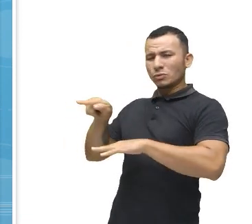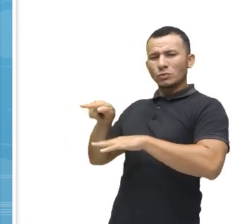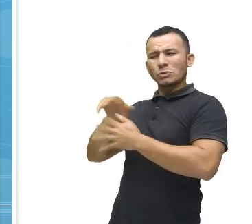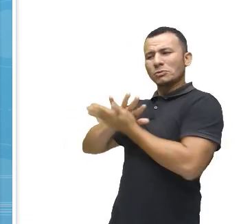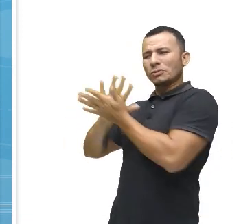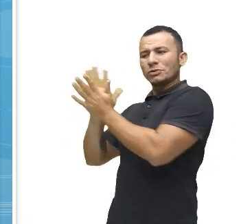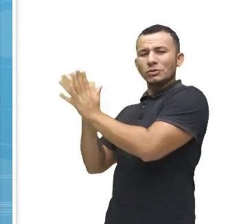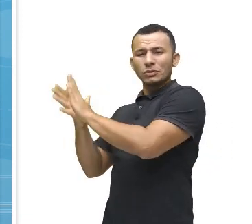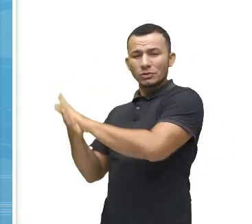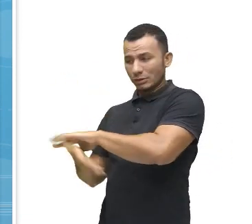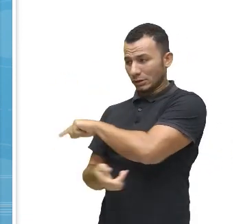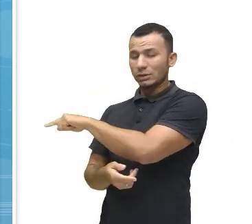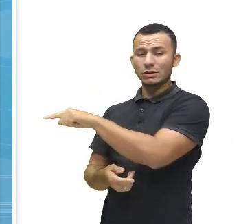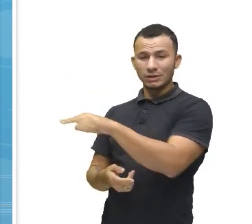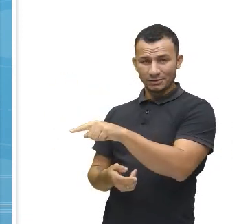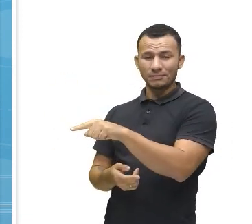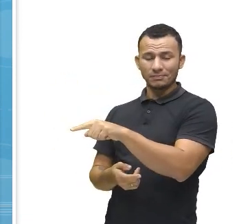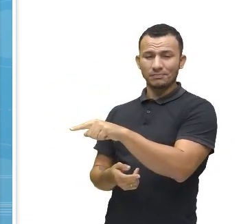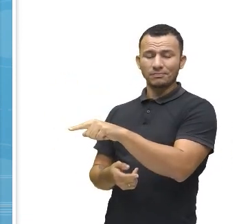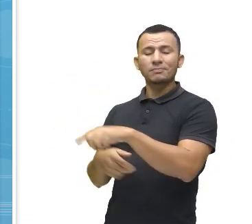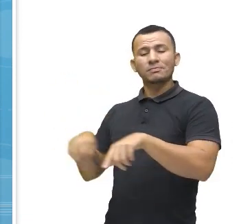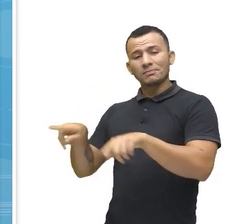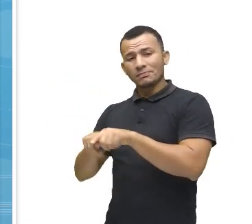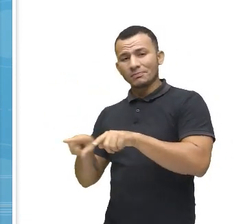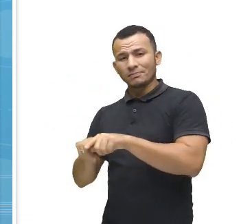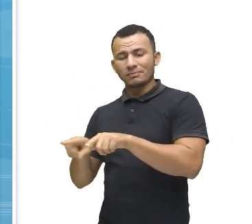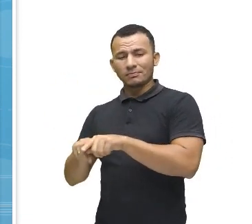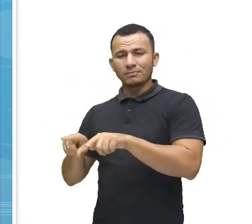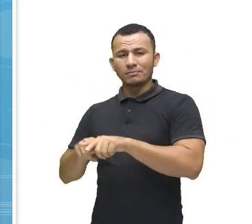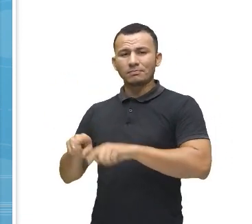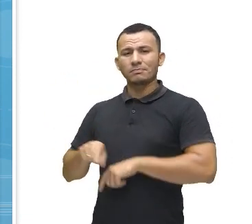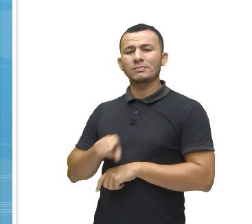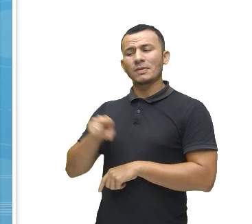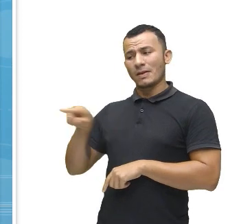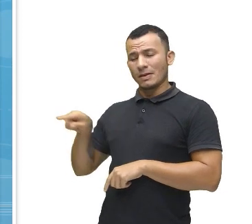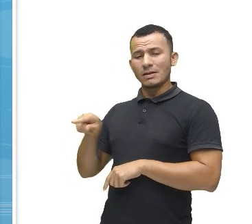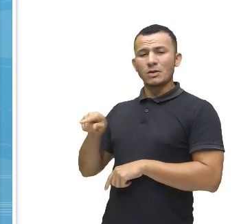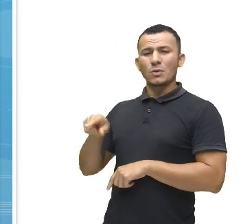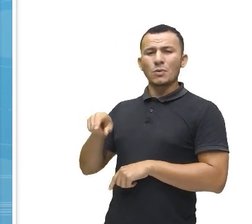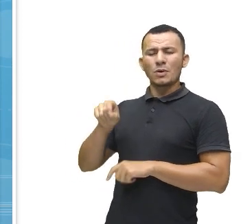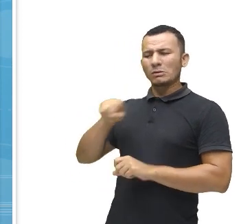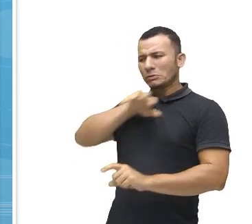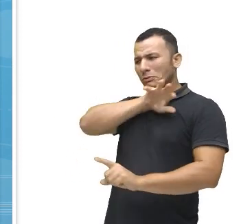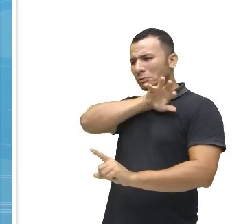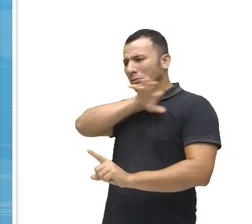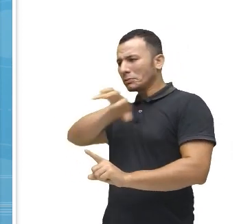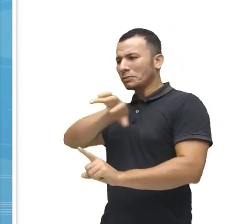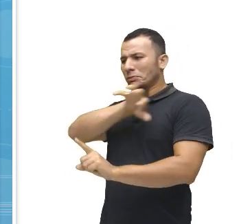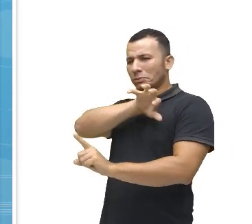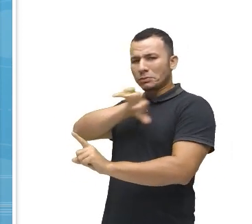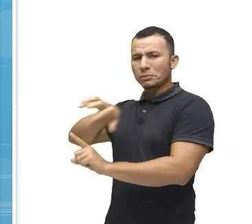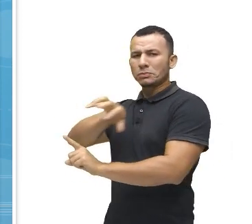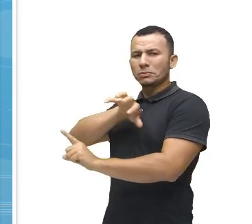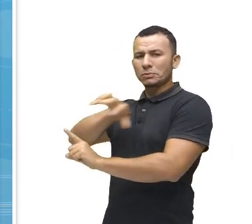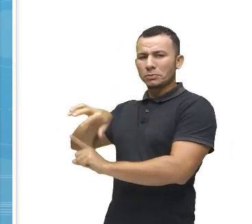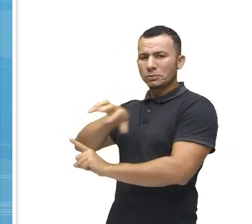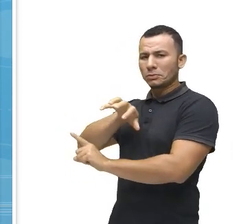reprimi-los e fazer com que fossem incentivados ou não fossem incentivados a existência